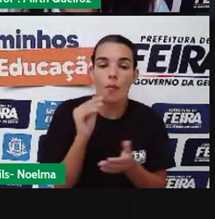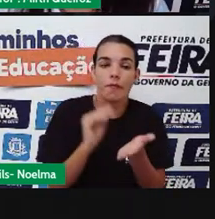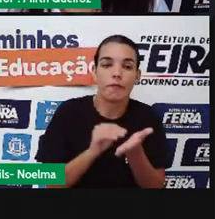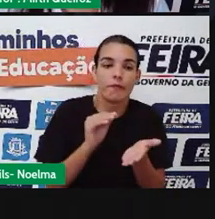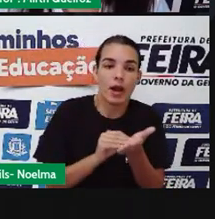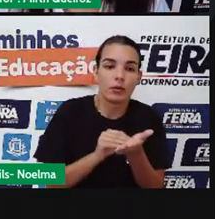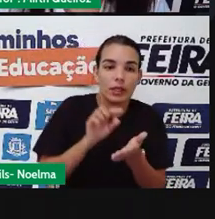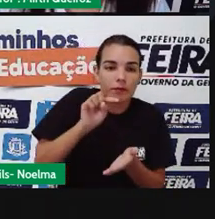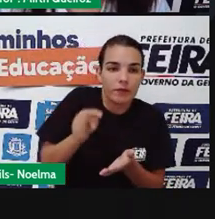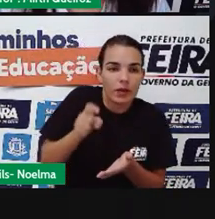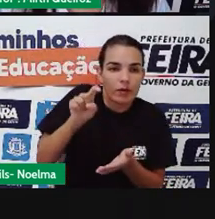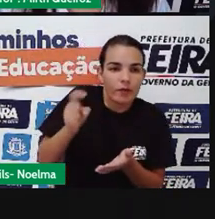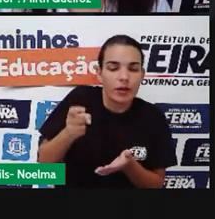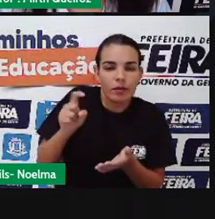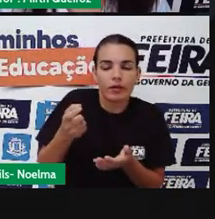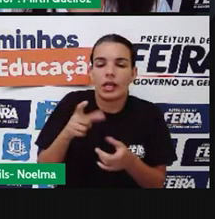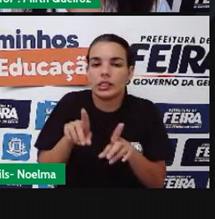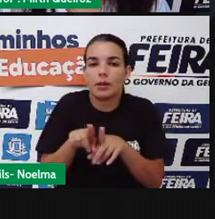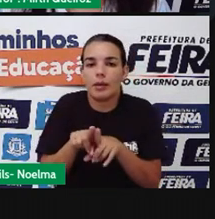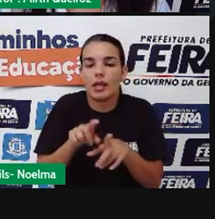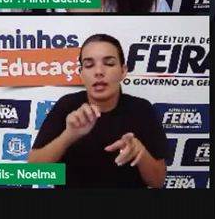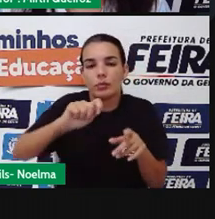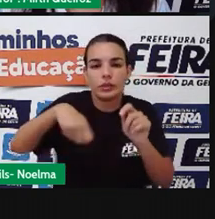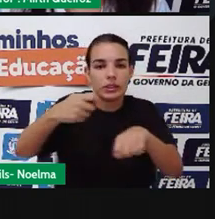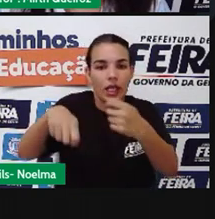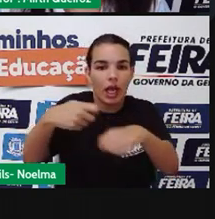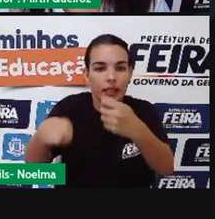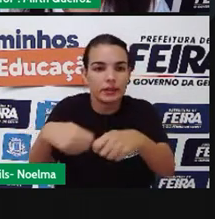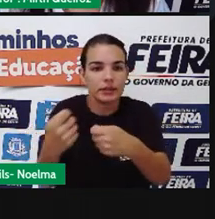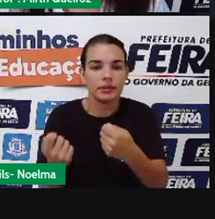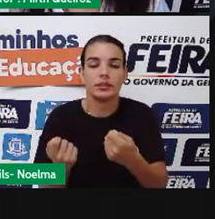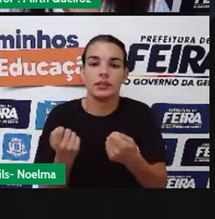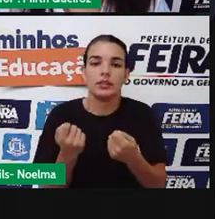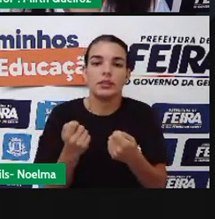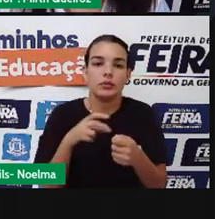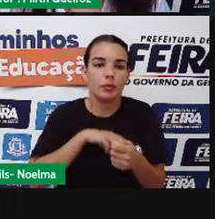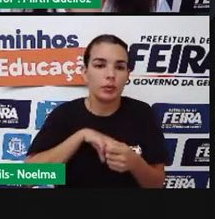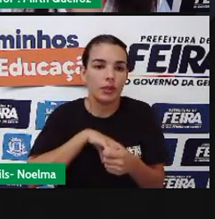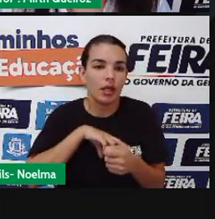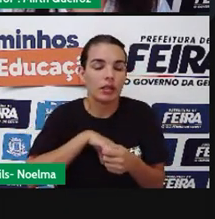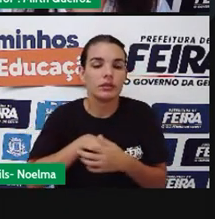vai saber quando se teve ali uma expressão de